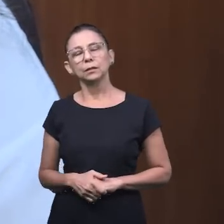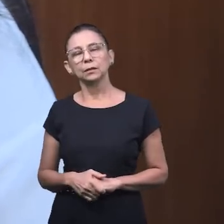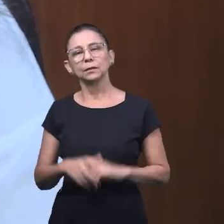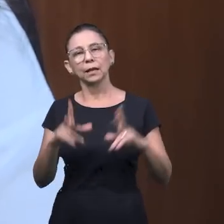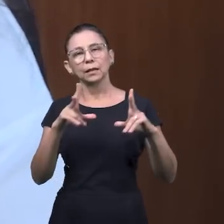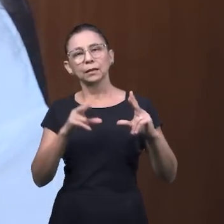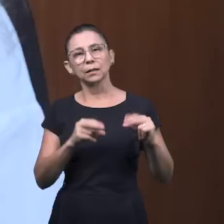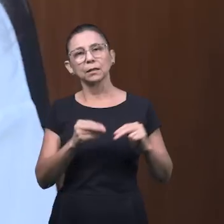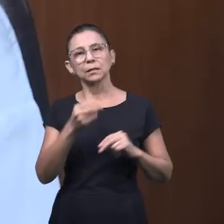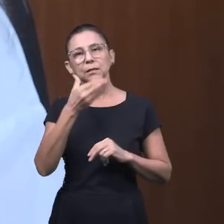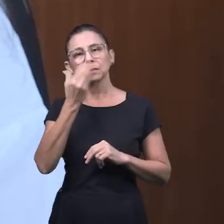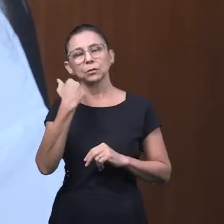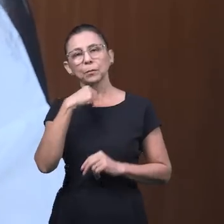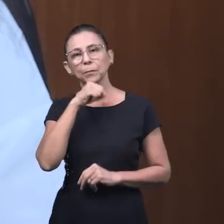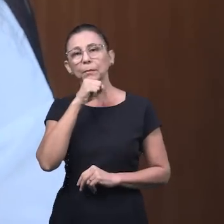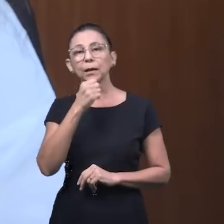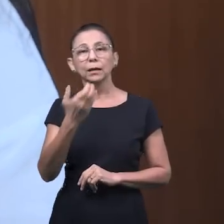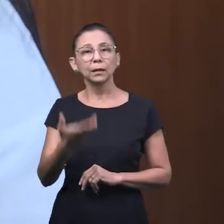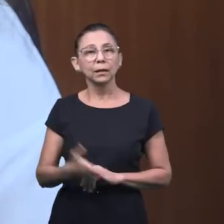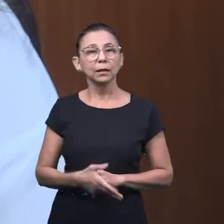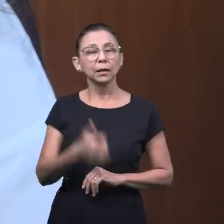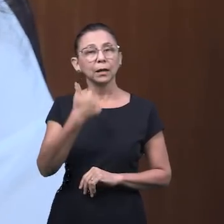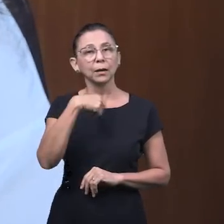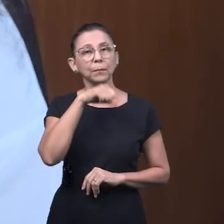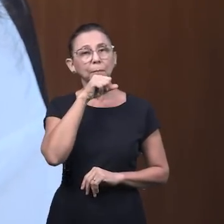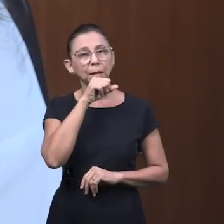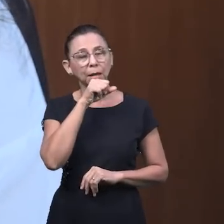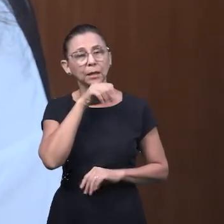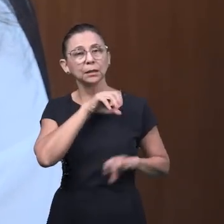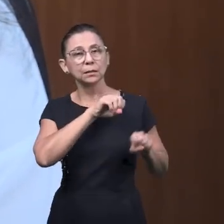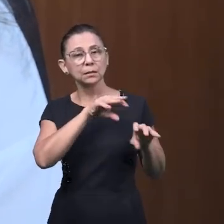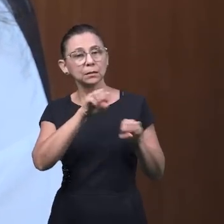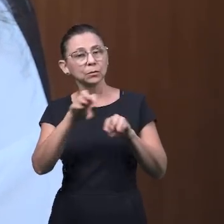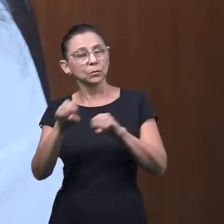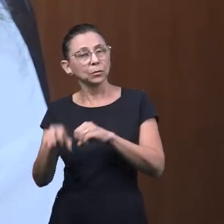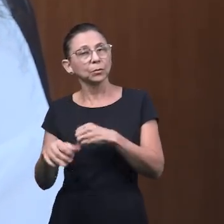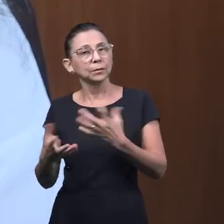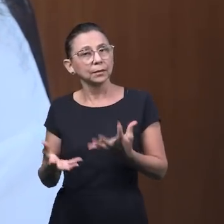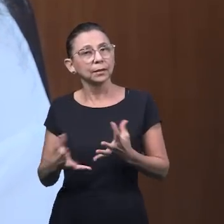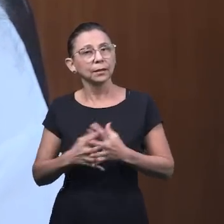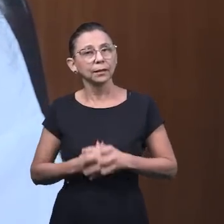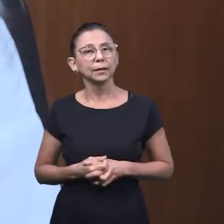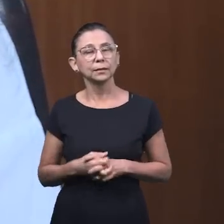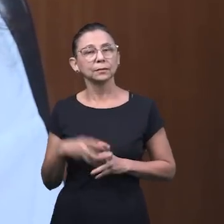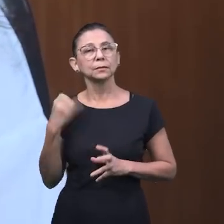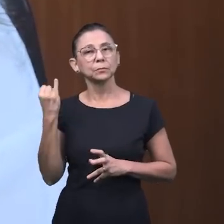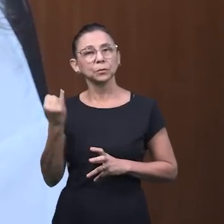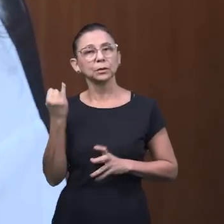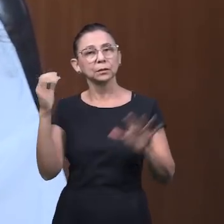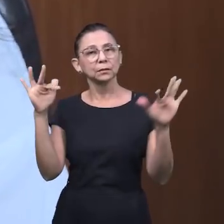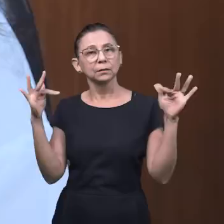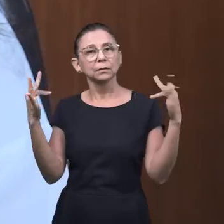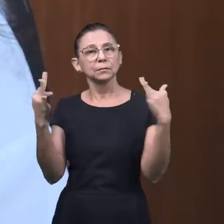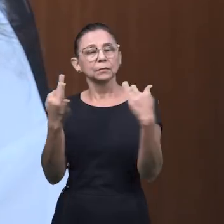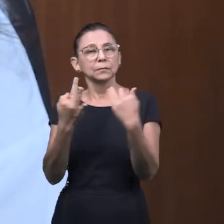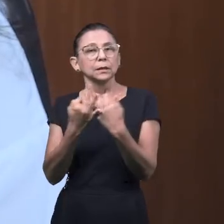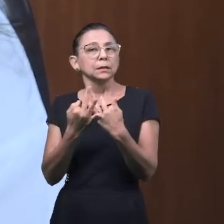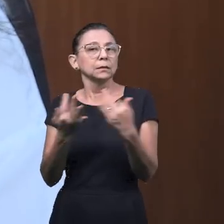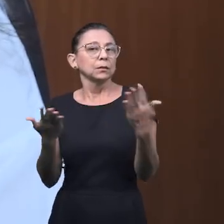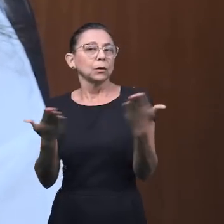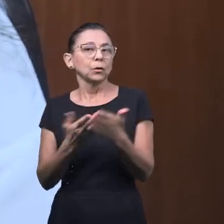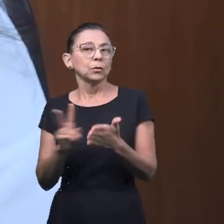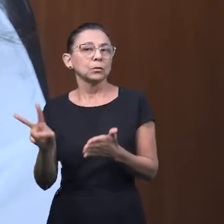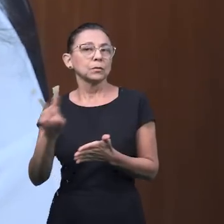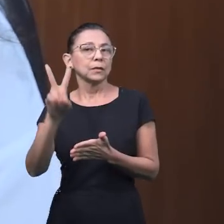pai deixou, que o pai transmitiu, que a mãe transmitiu, porque é isso que nos importa, a família.